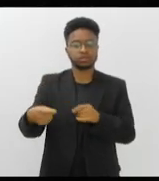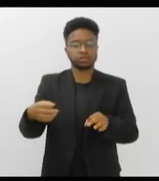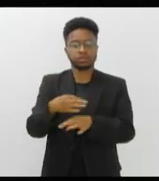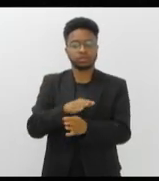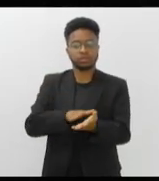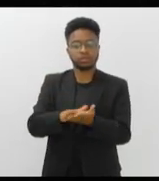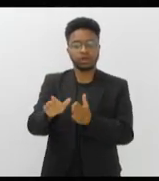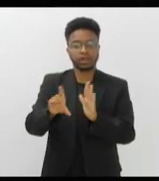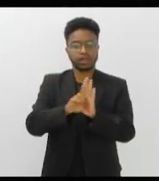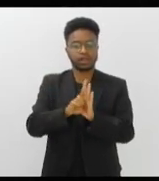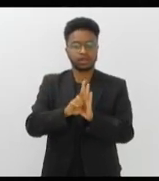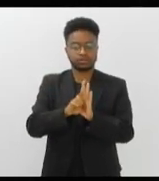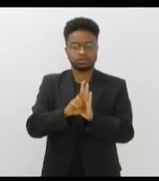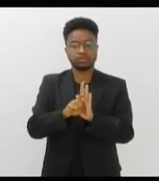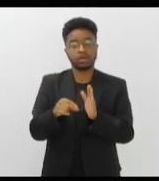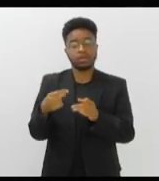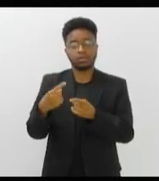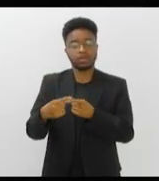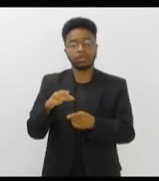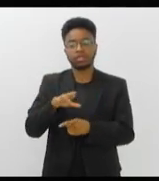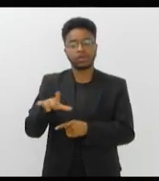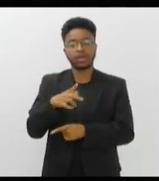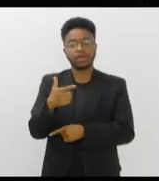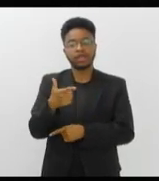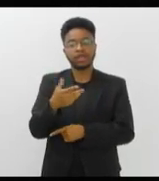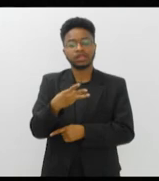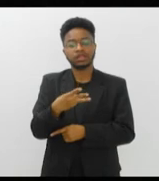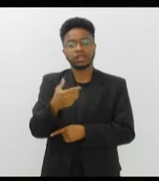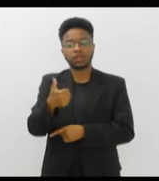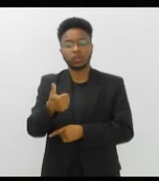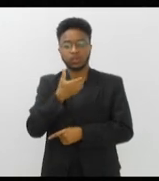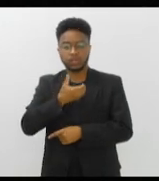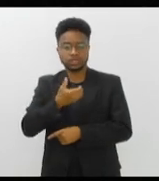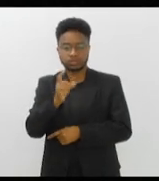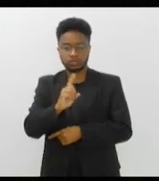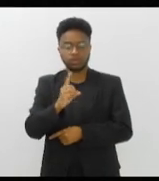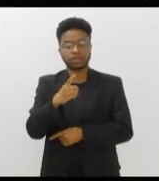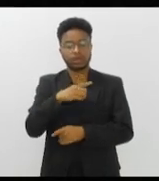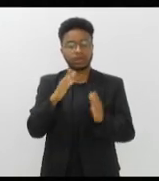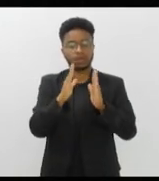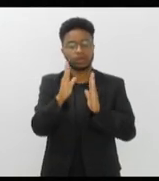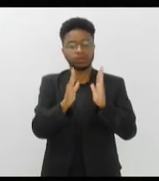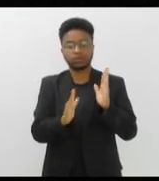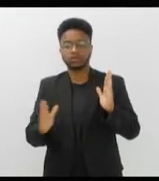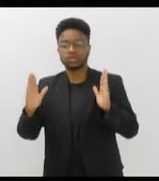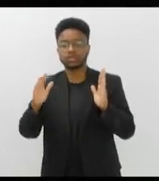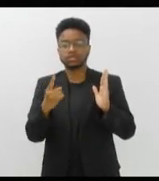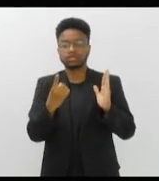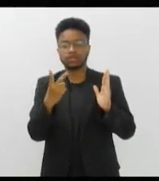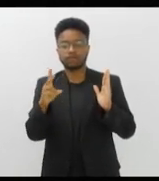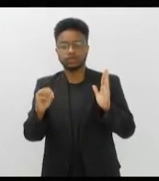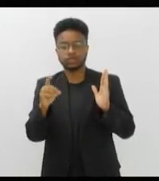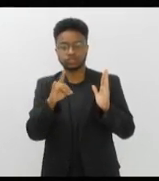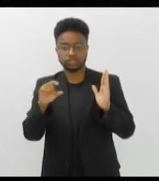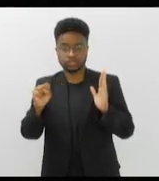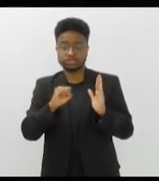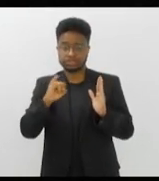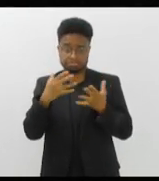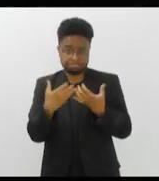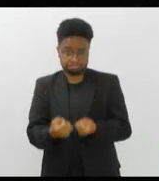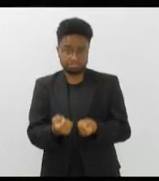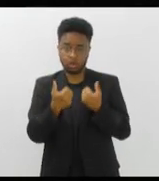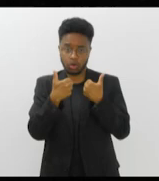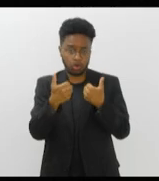em vez de ficar o 31/12 publicou a lei tem 520 Dias aderiu ótimo